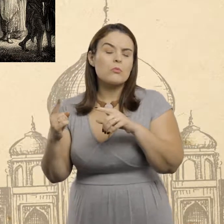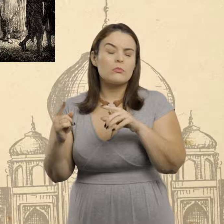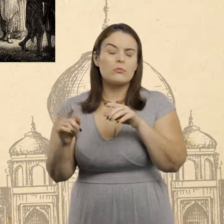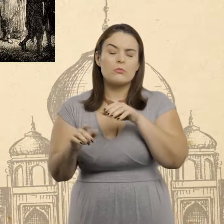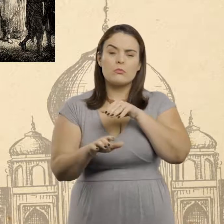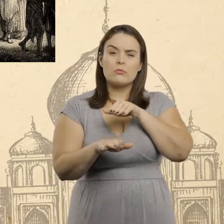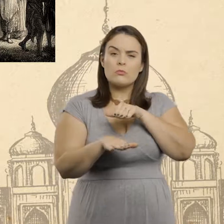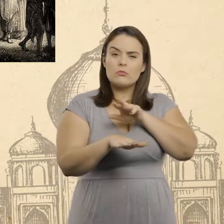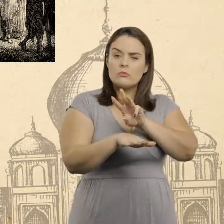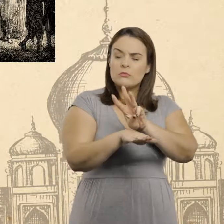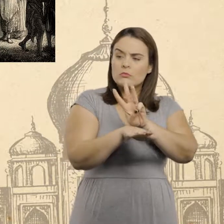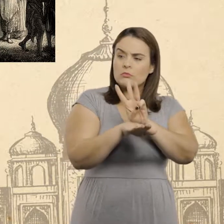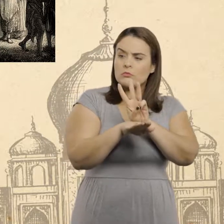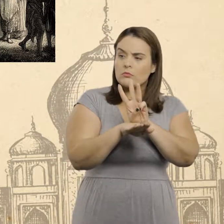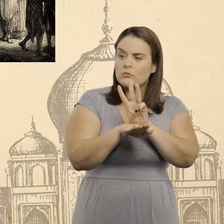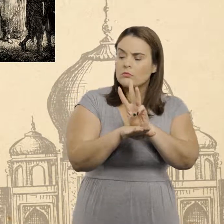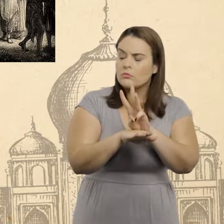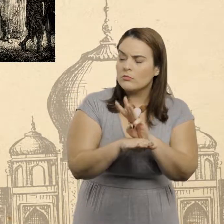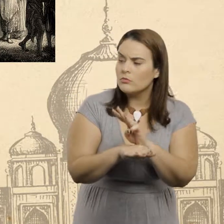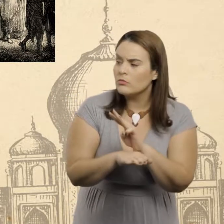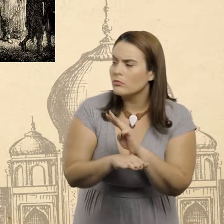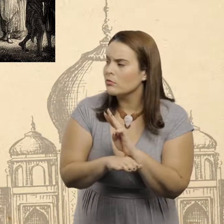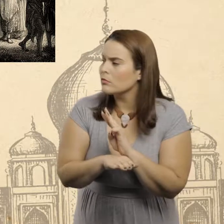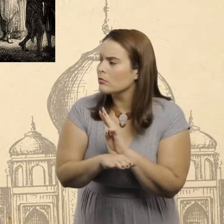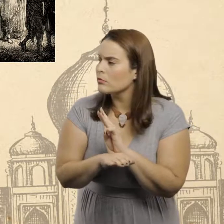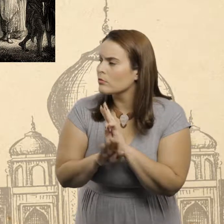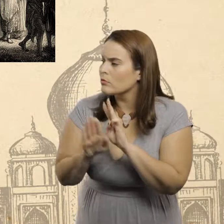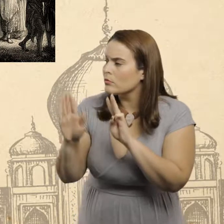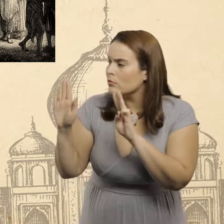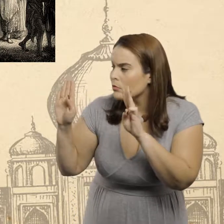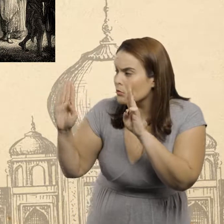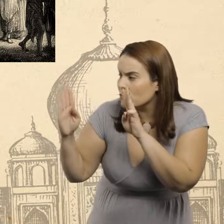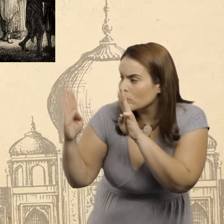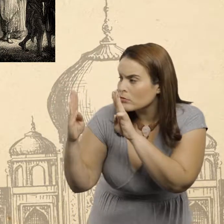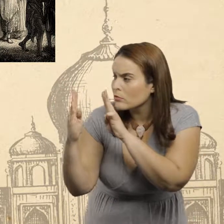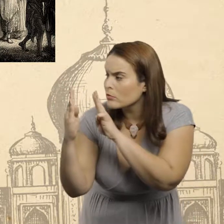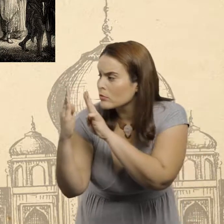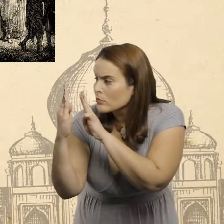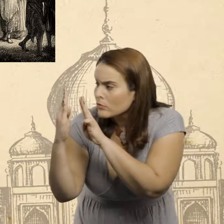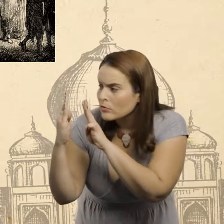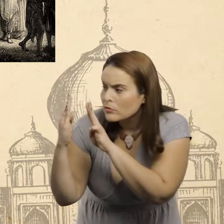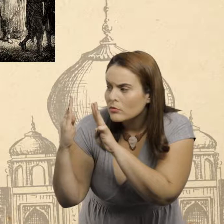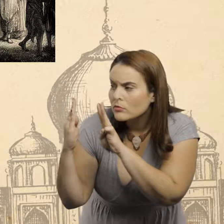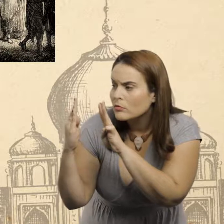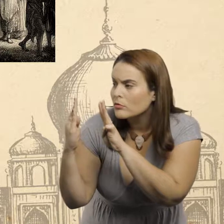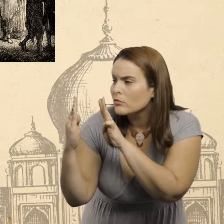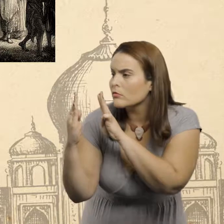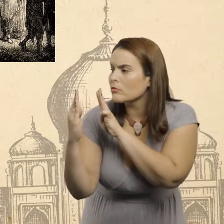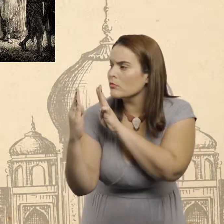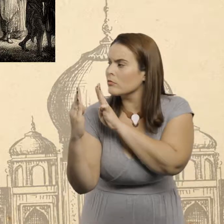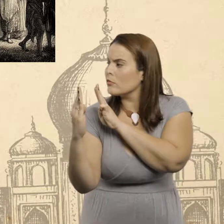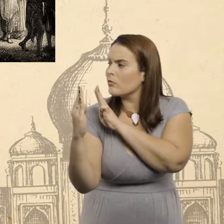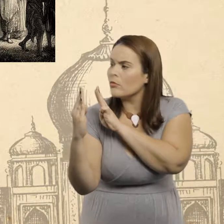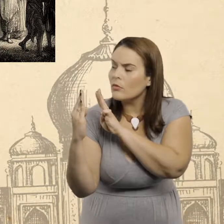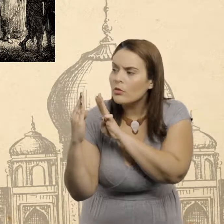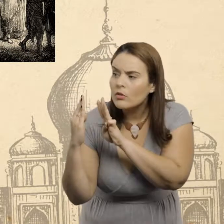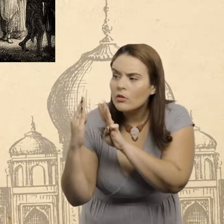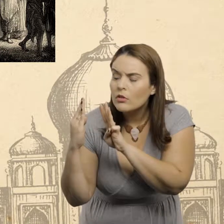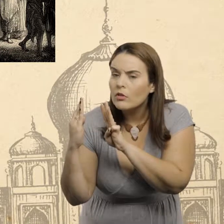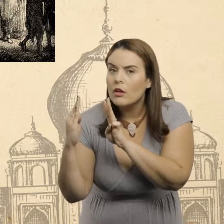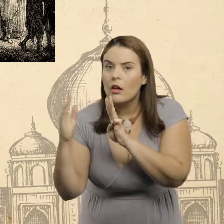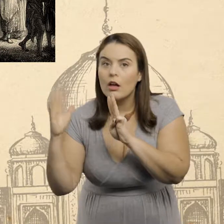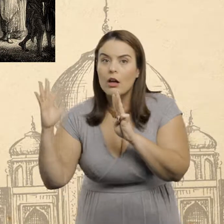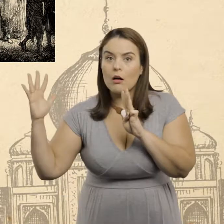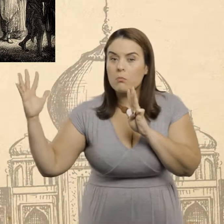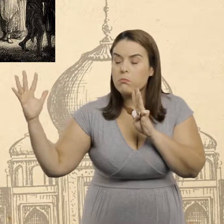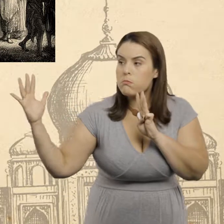Fogg, Passepartout e Sir Francis Cromarty estavam escondidos, mas conseguiram ver mesmo de trás das folhas.